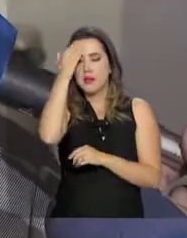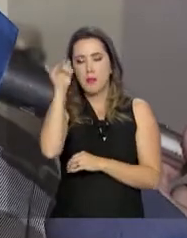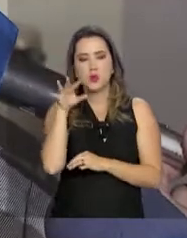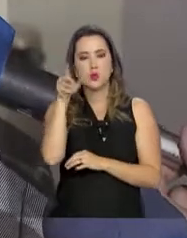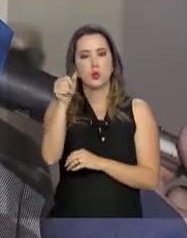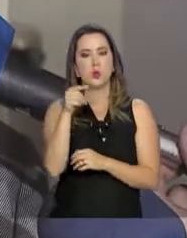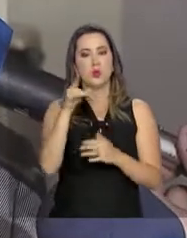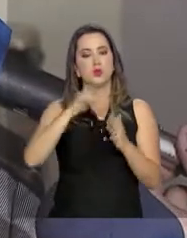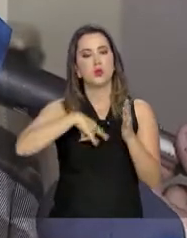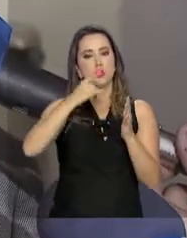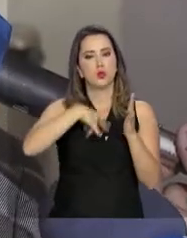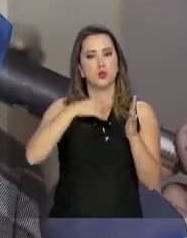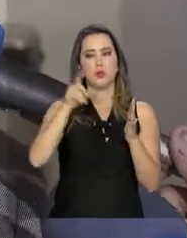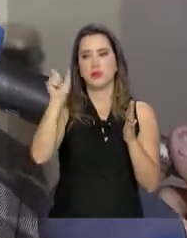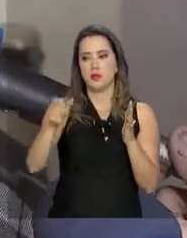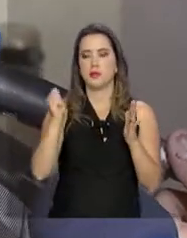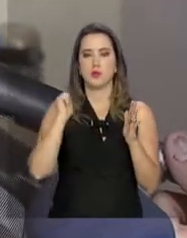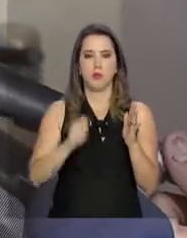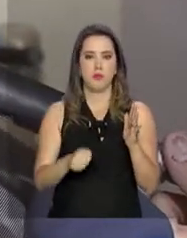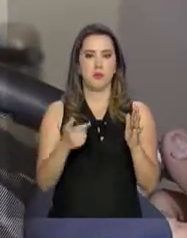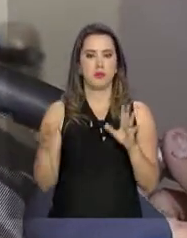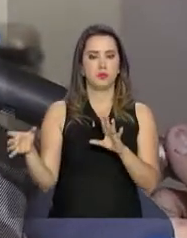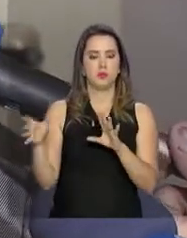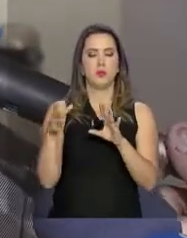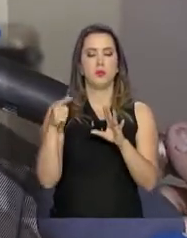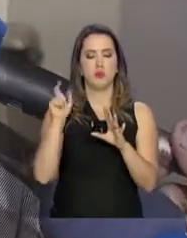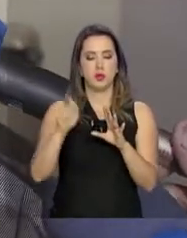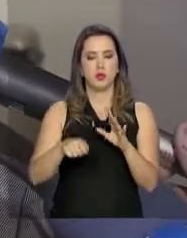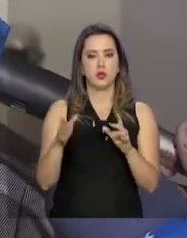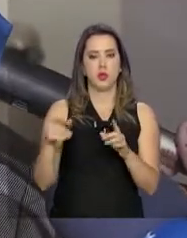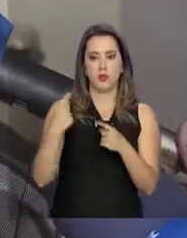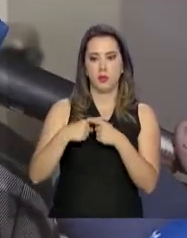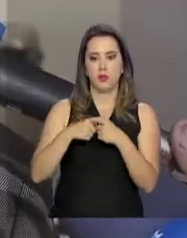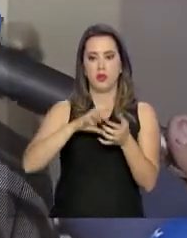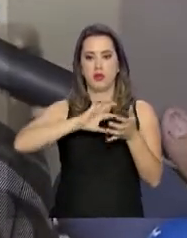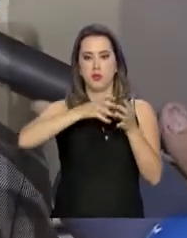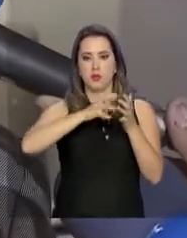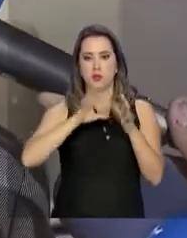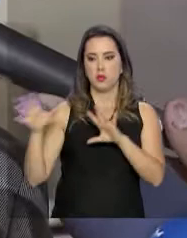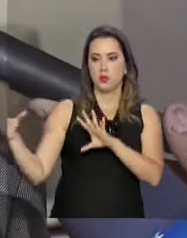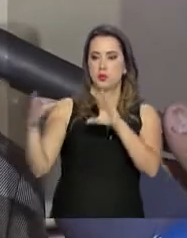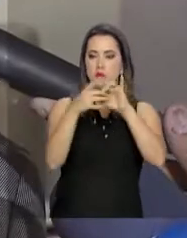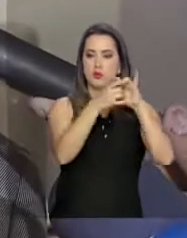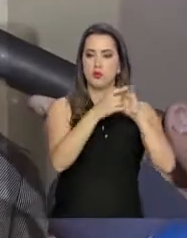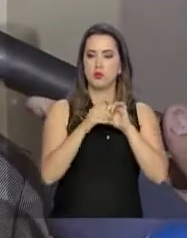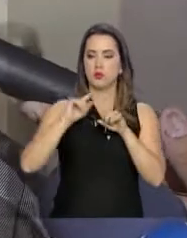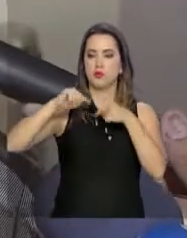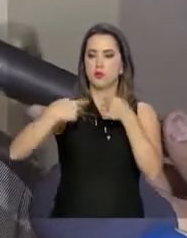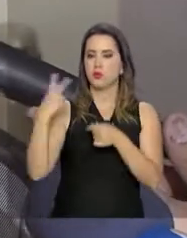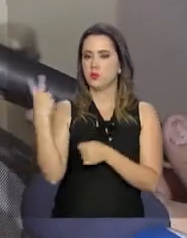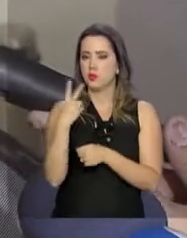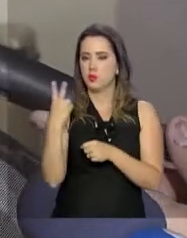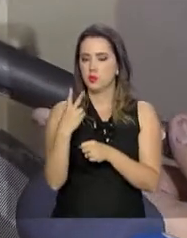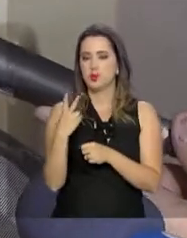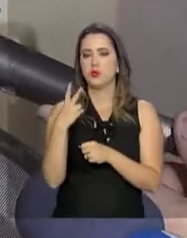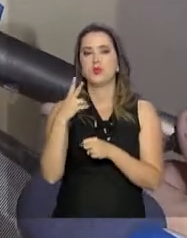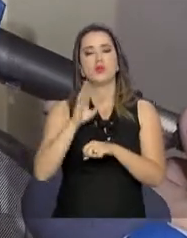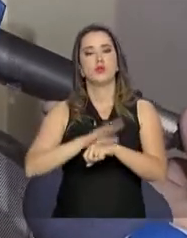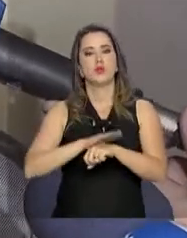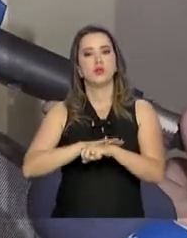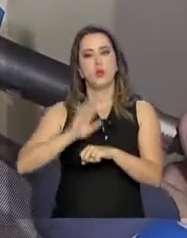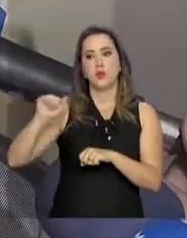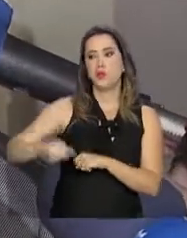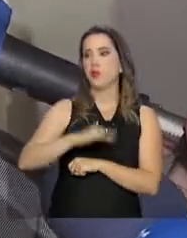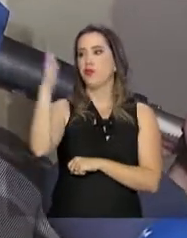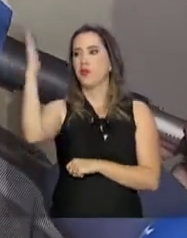depois esses bancos que estão sendo integrados eles vão também num segundo momento integrar base de dados no exterior através